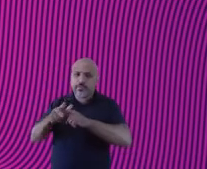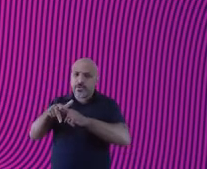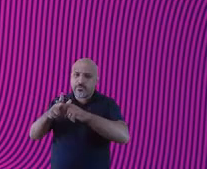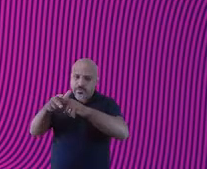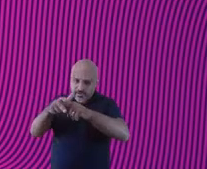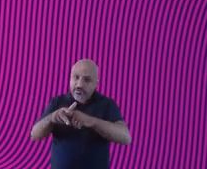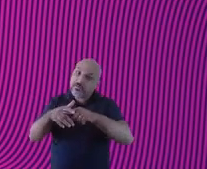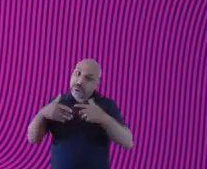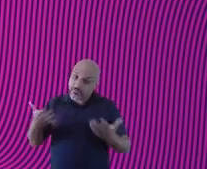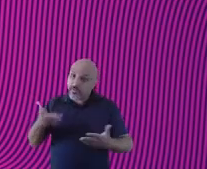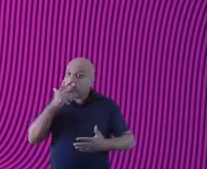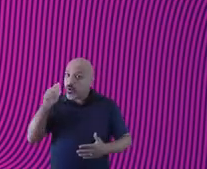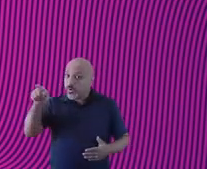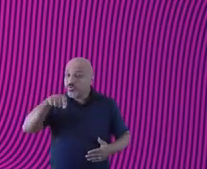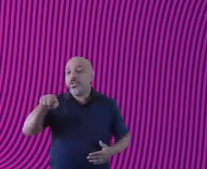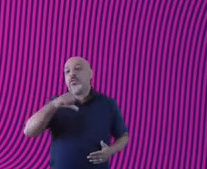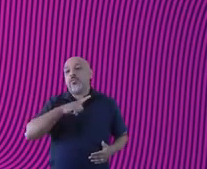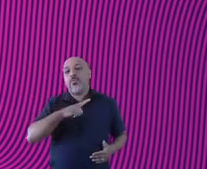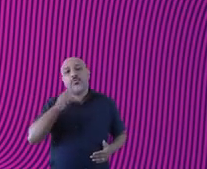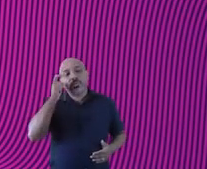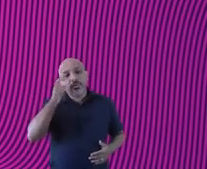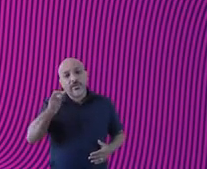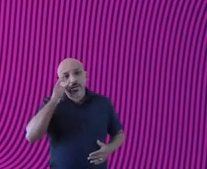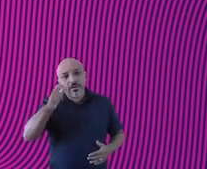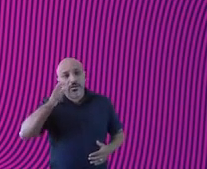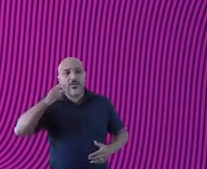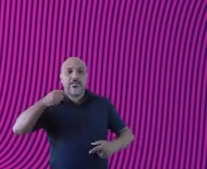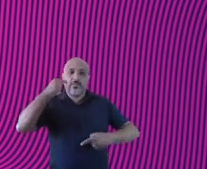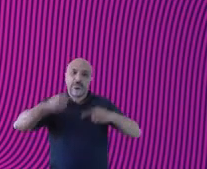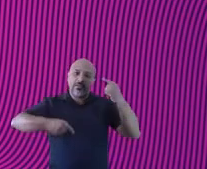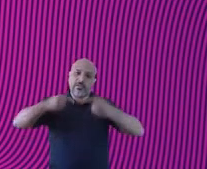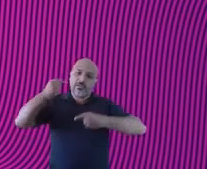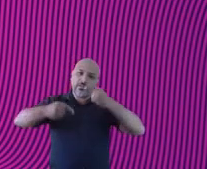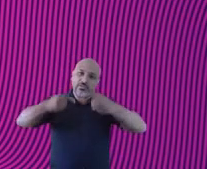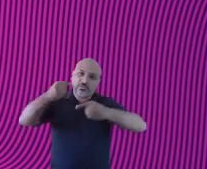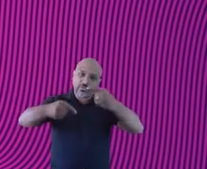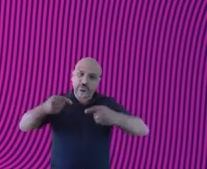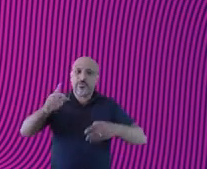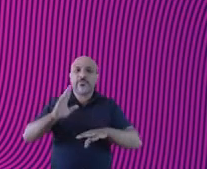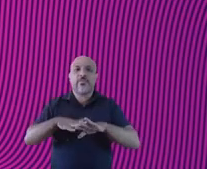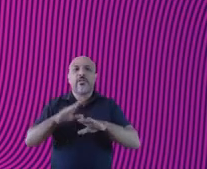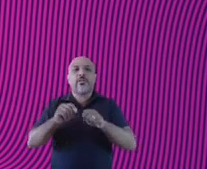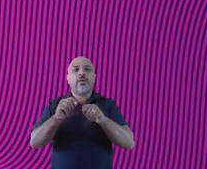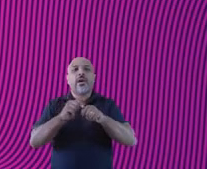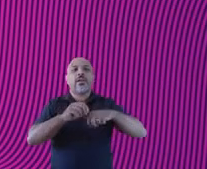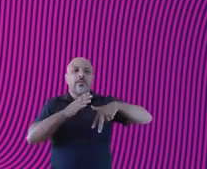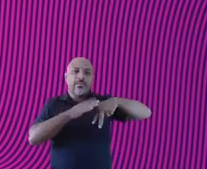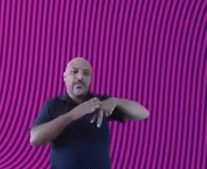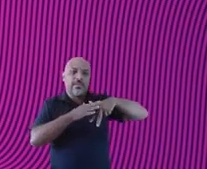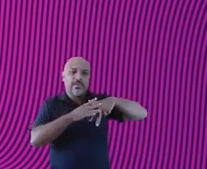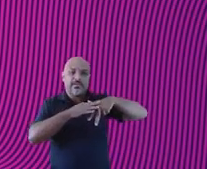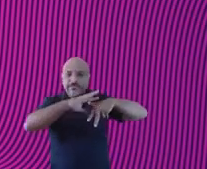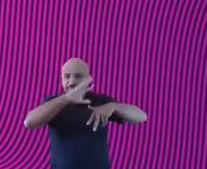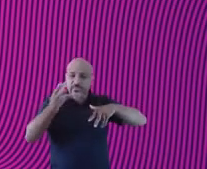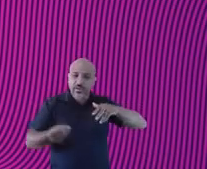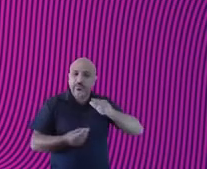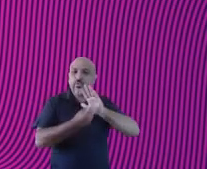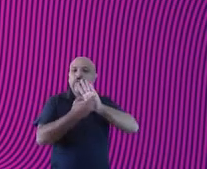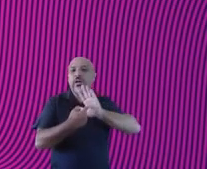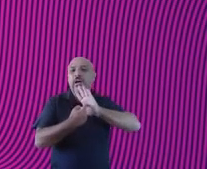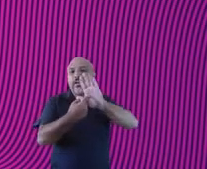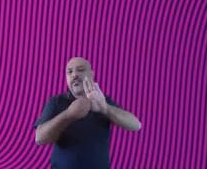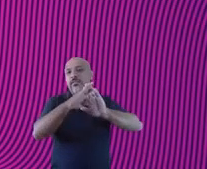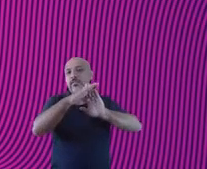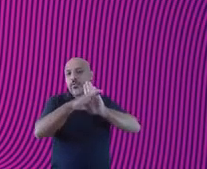eu acho que isso é um ponto interessante de ser discutido para quem faz, para os pacientes que são submetidos a esses